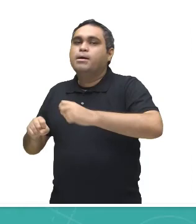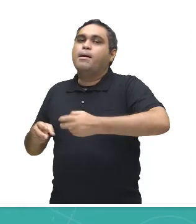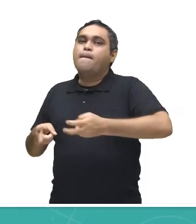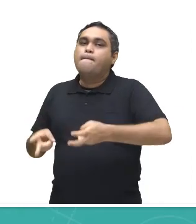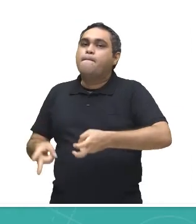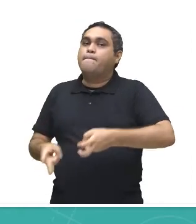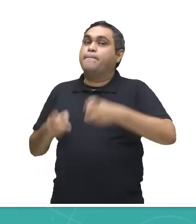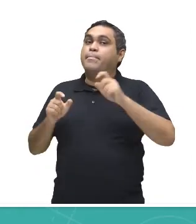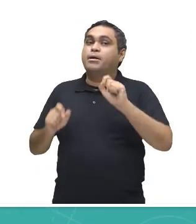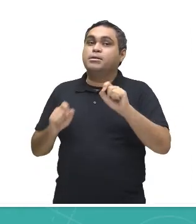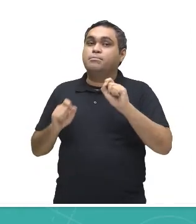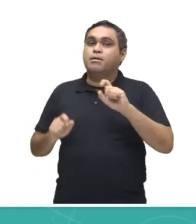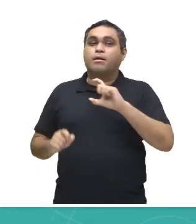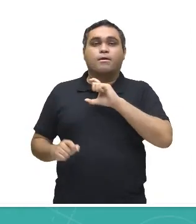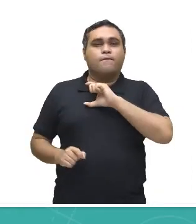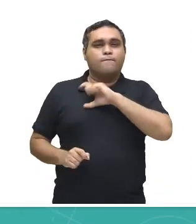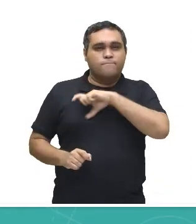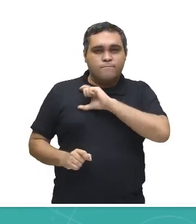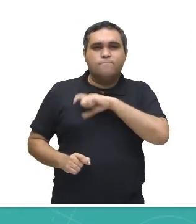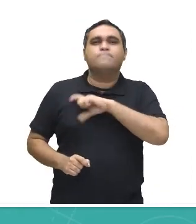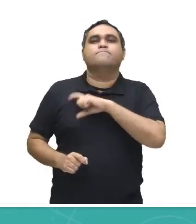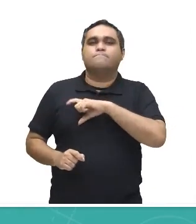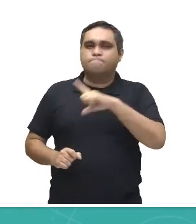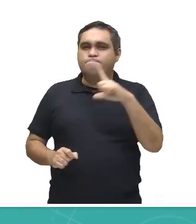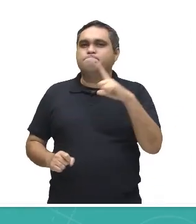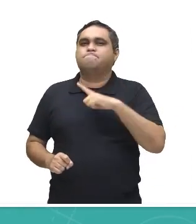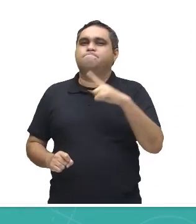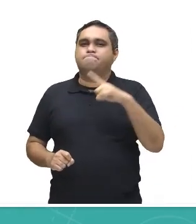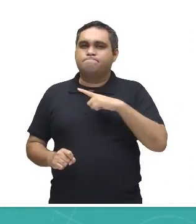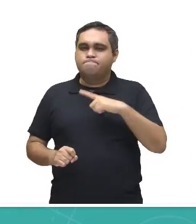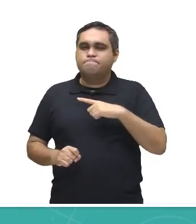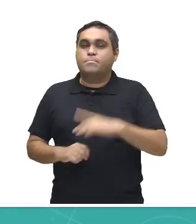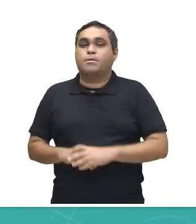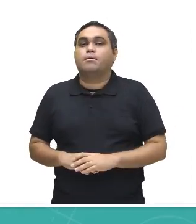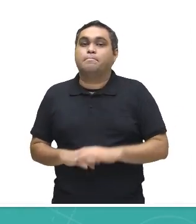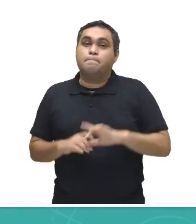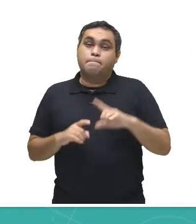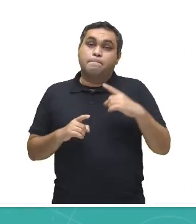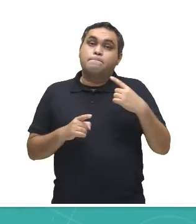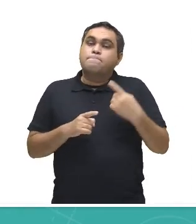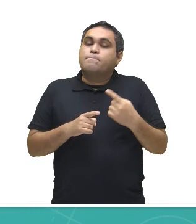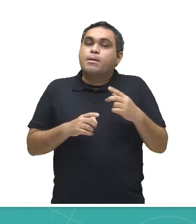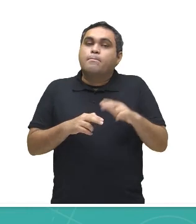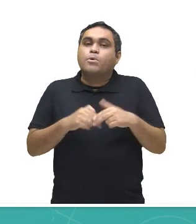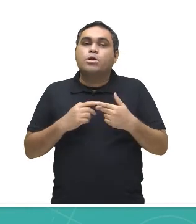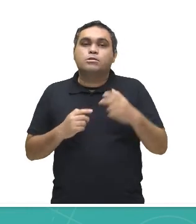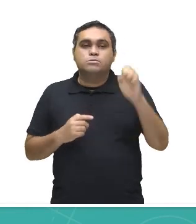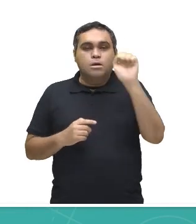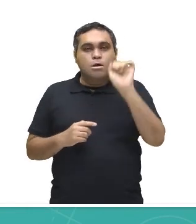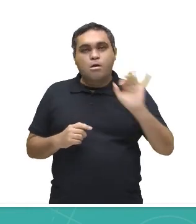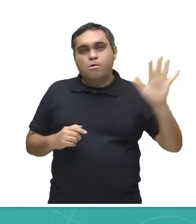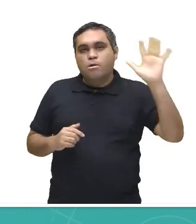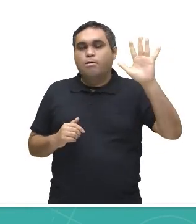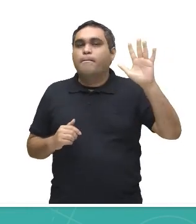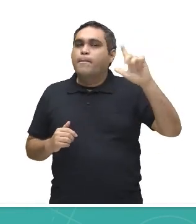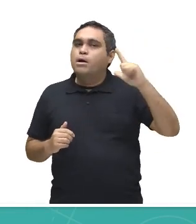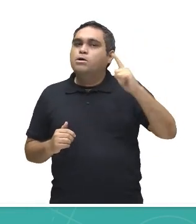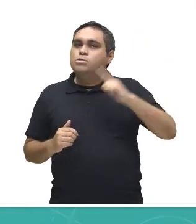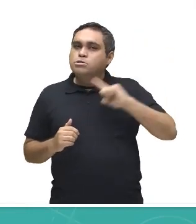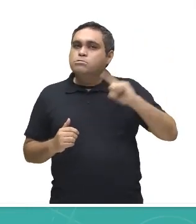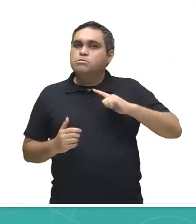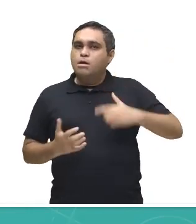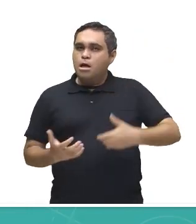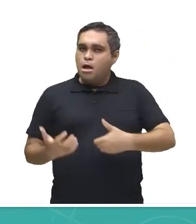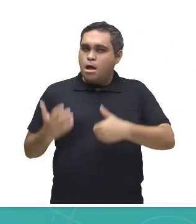esse elemento da crueldade. Primeiro porque os europeus, eles possuíam armas